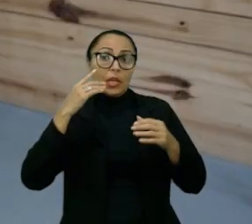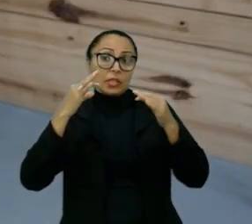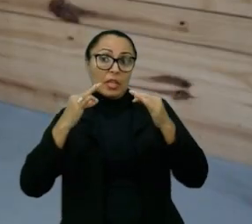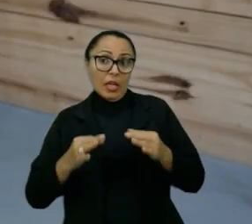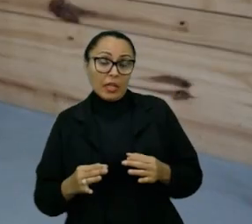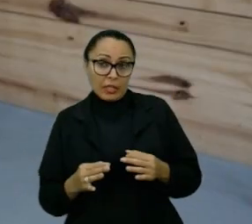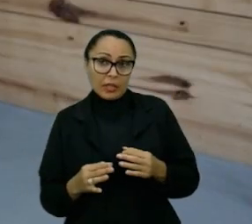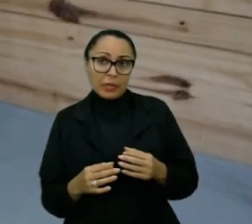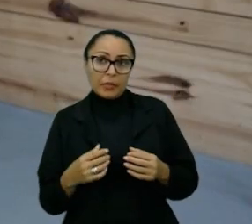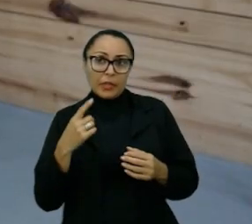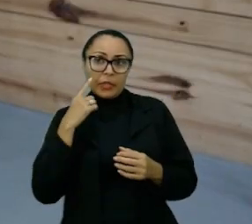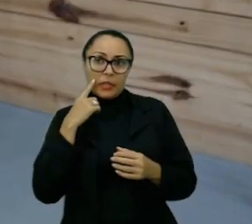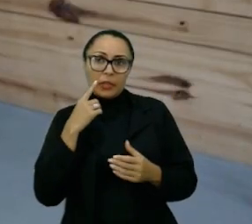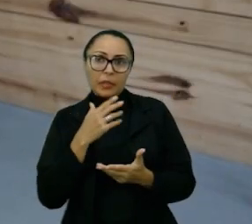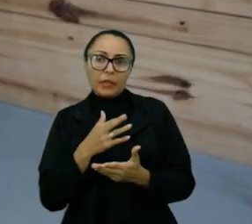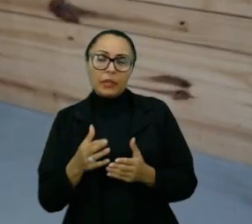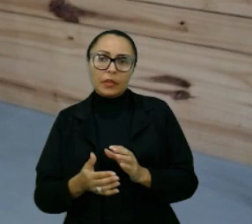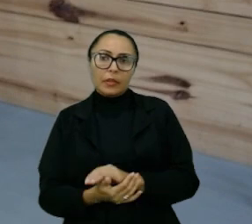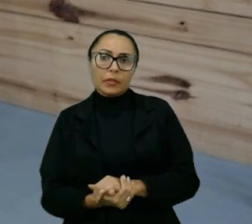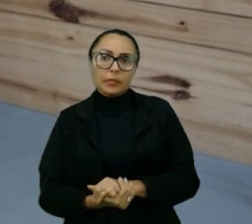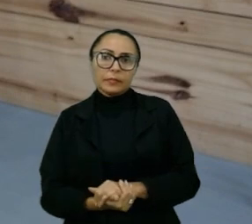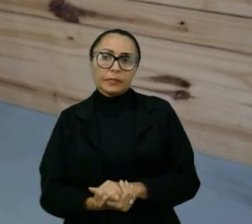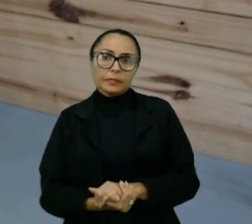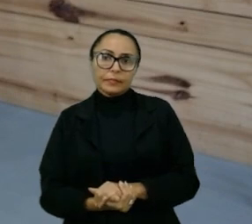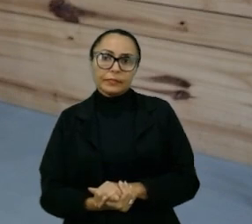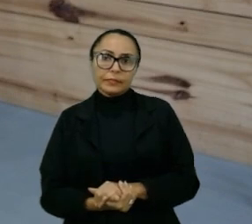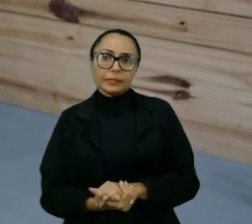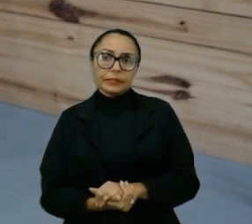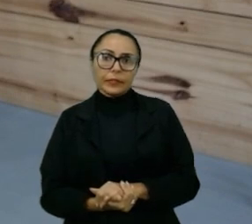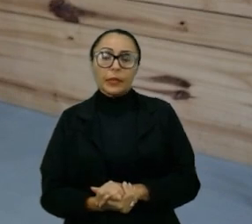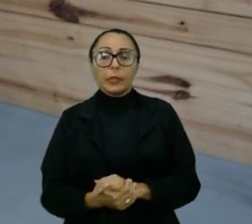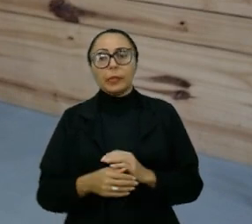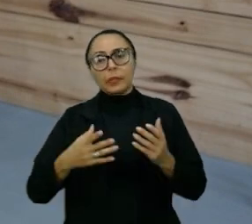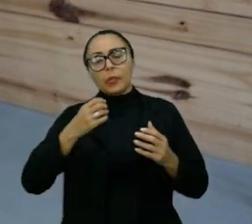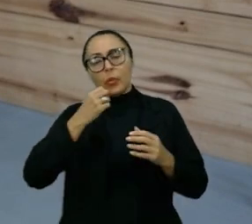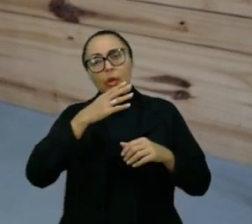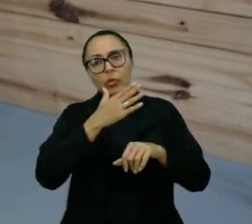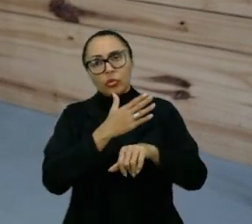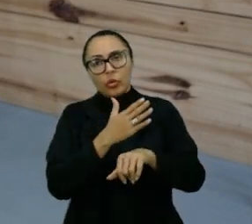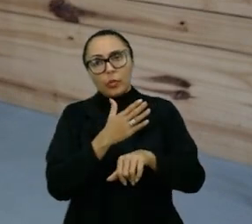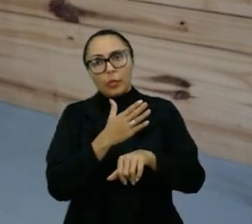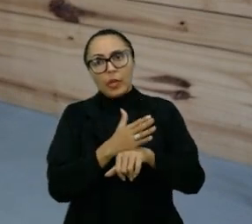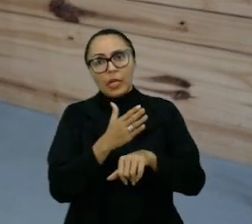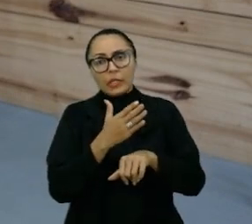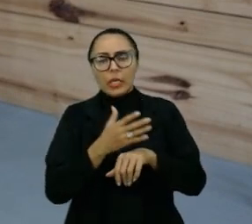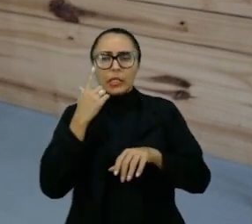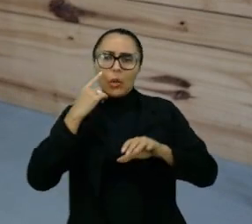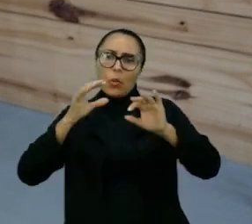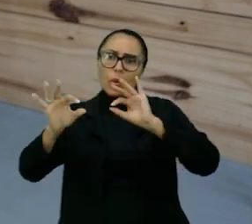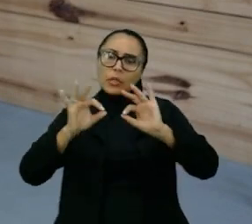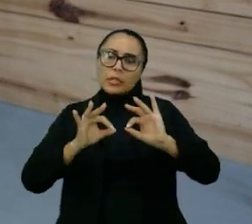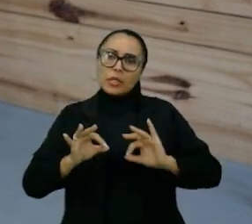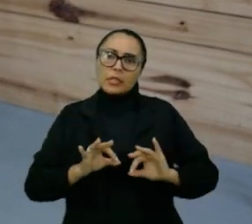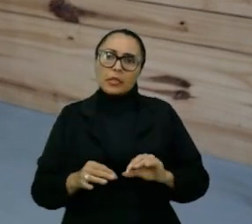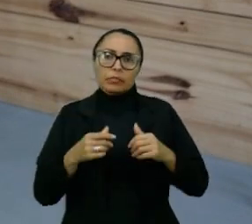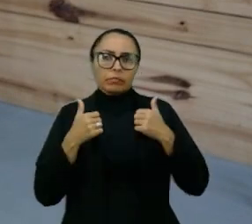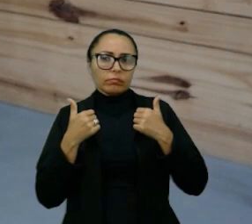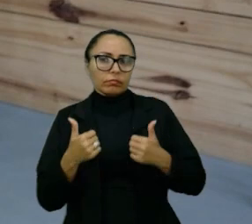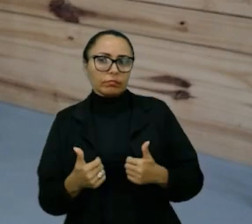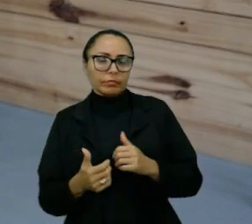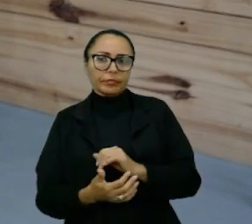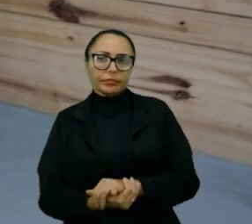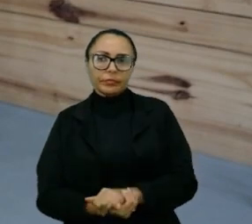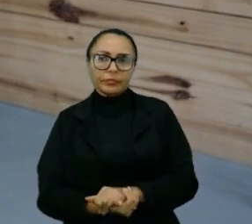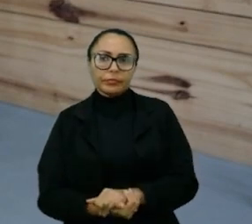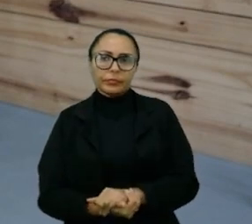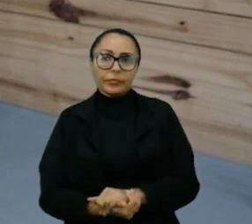uma falta de boas práticas de manipulação, tá? Visto que